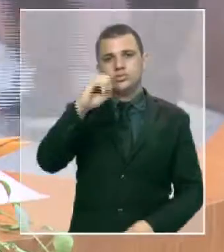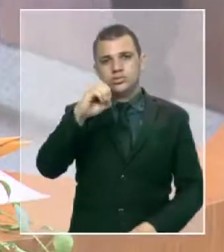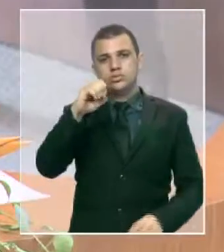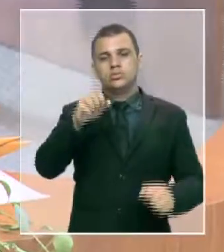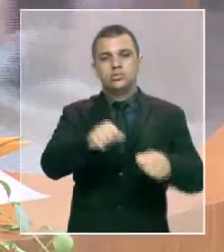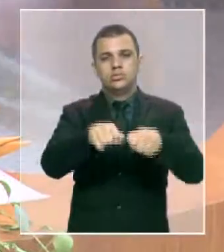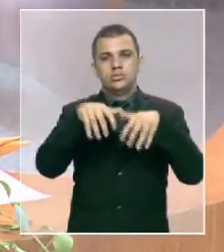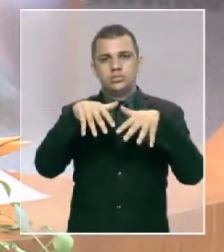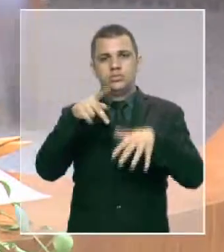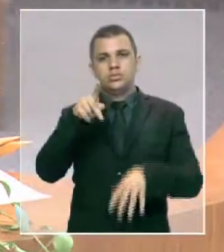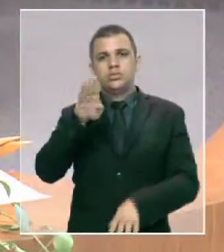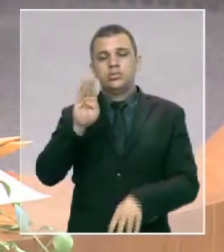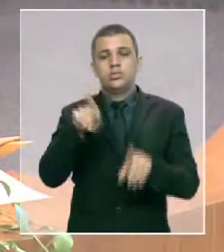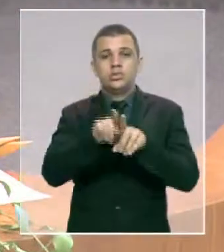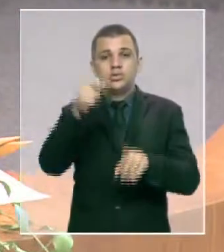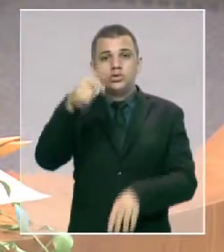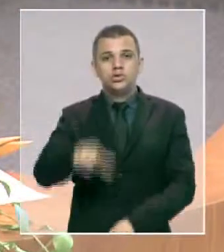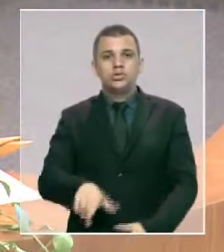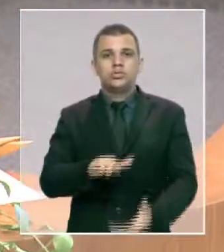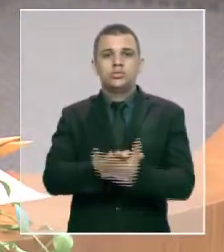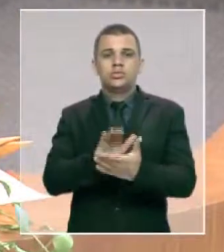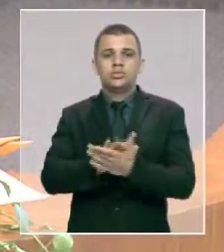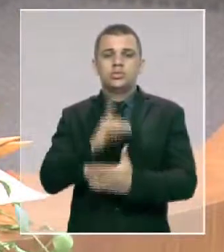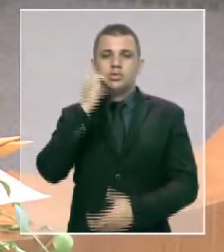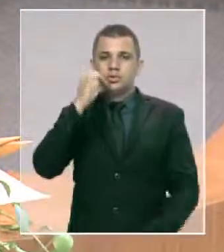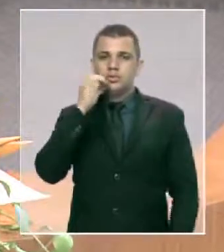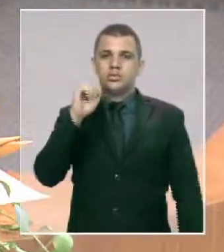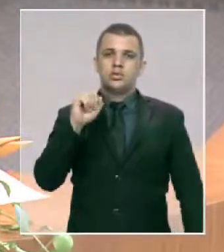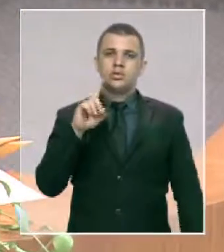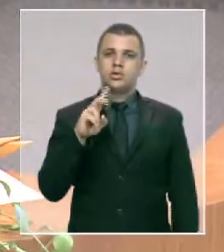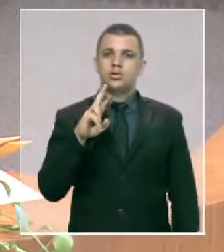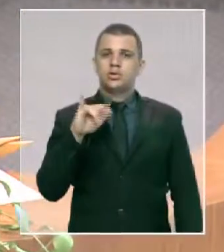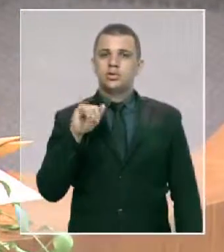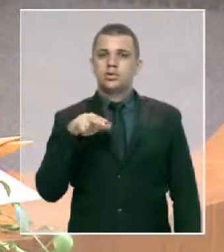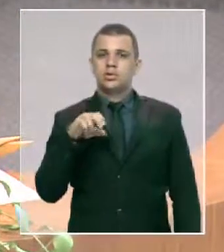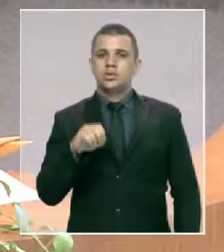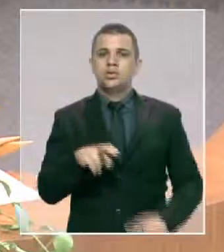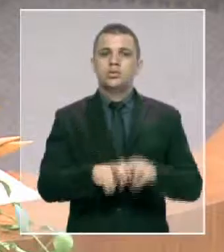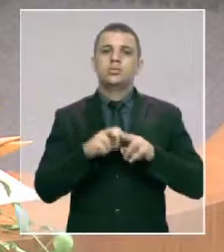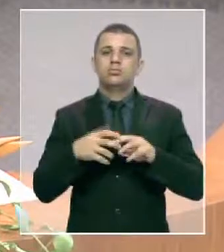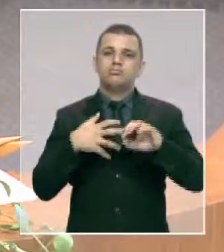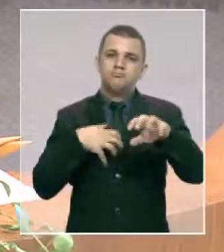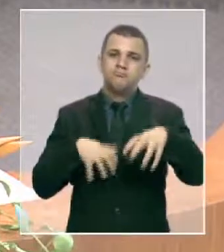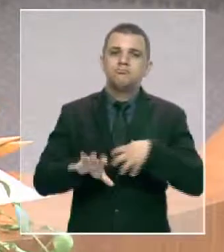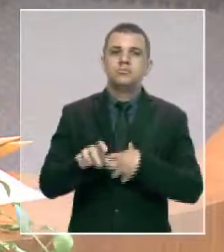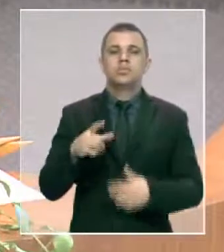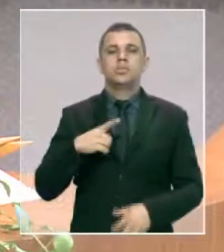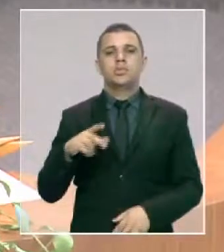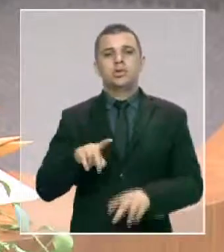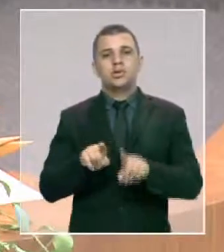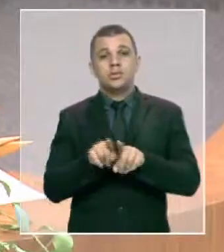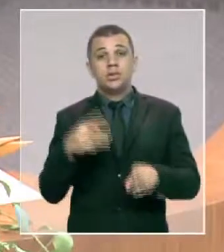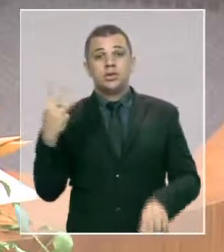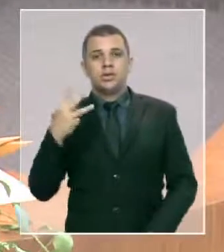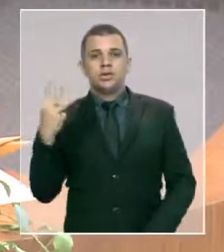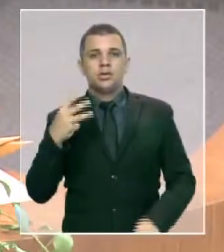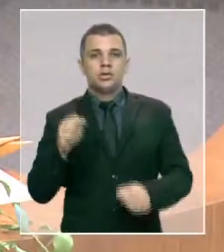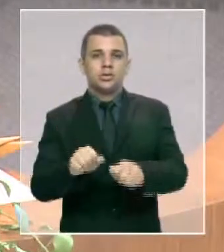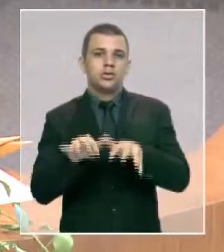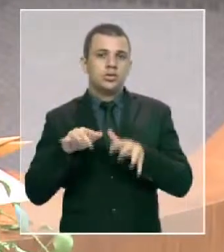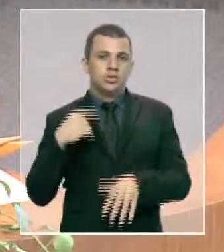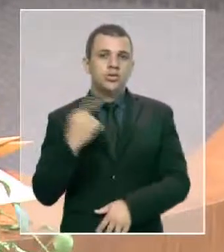parabenizar mais uma vez o deputado Adriano Sarney pela sensibilidade, e já é a terceira audiência que nós participamos dando atenção às feiras de São